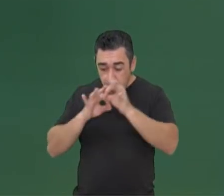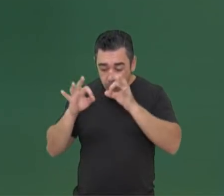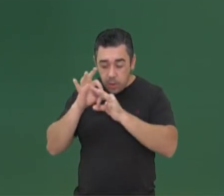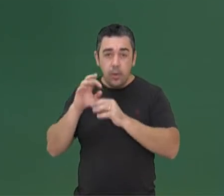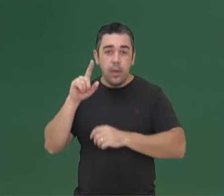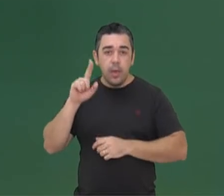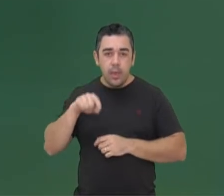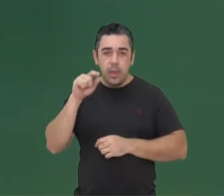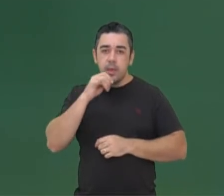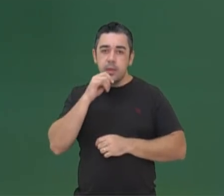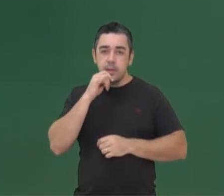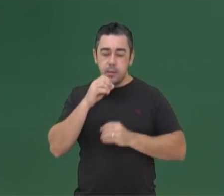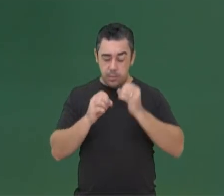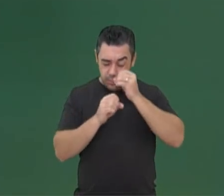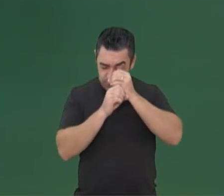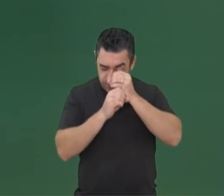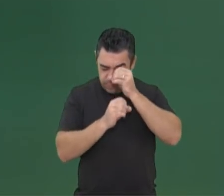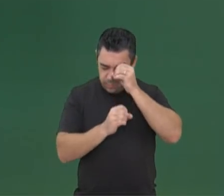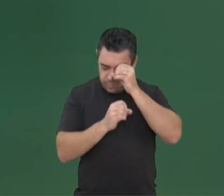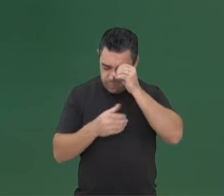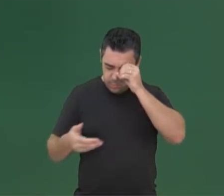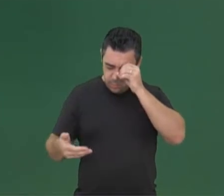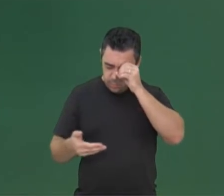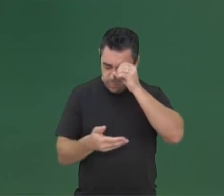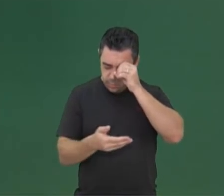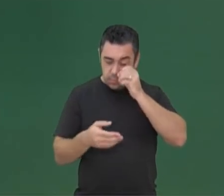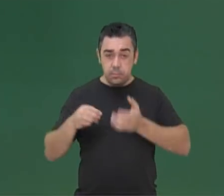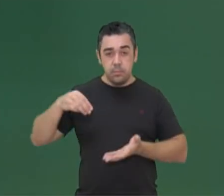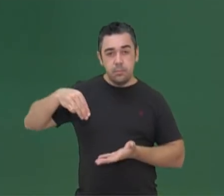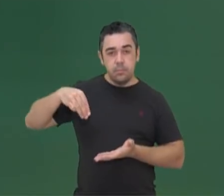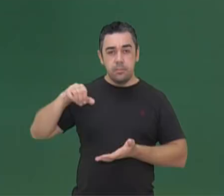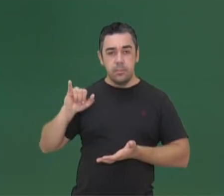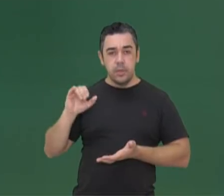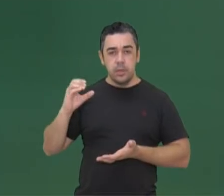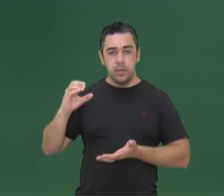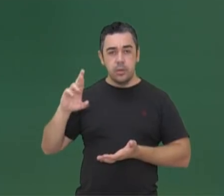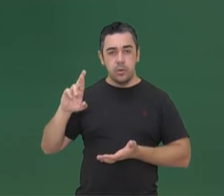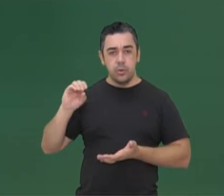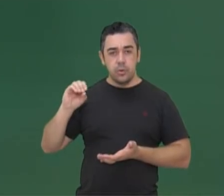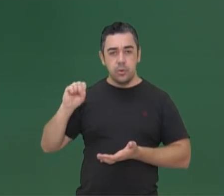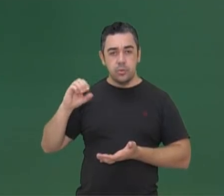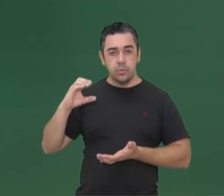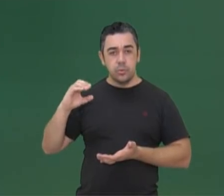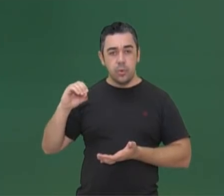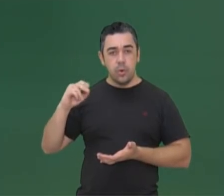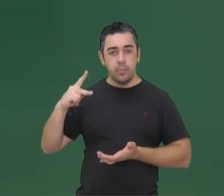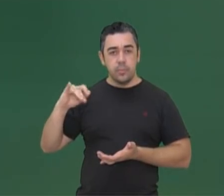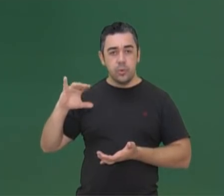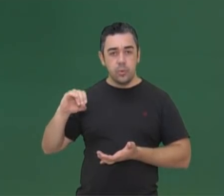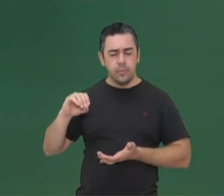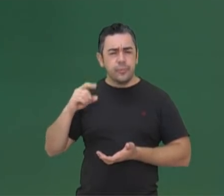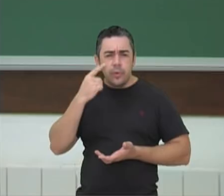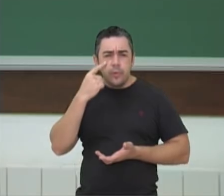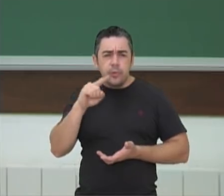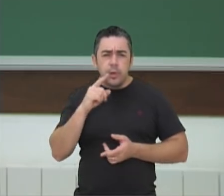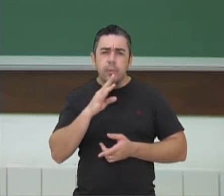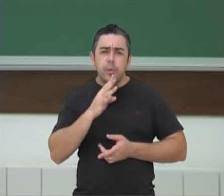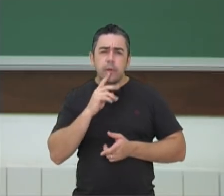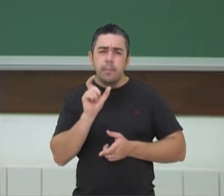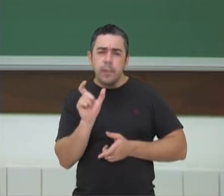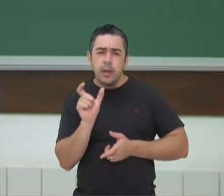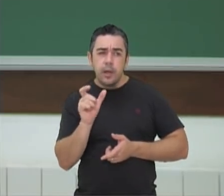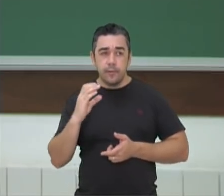retiradas graças a um instrumento chamado microscópio. Mas antes disso, vamos conhecer o que é a palavra citologia? Então, é